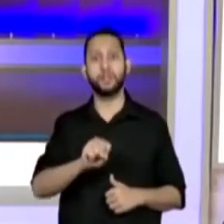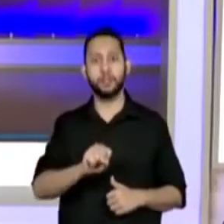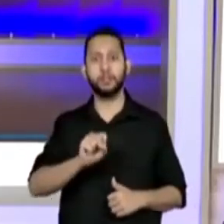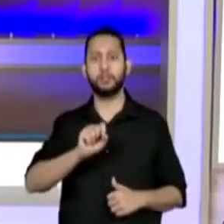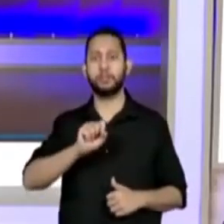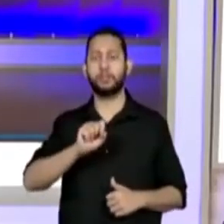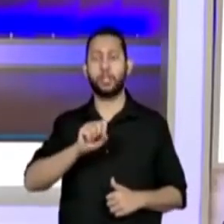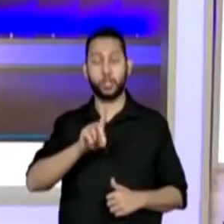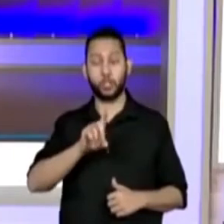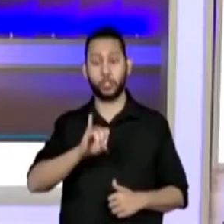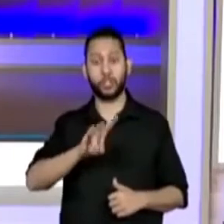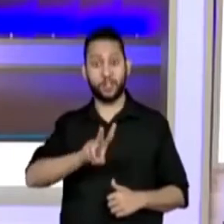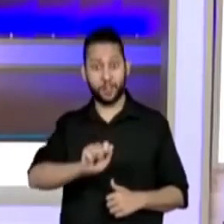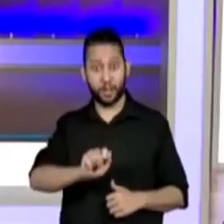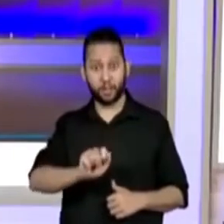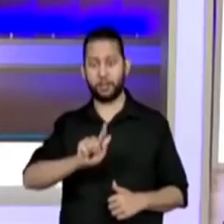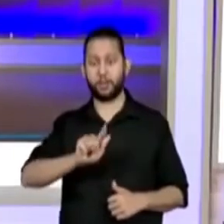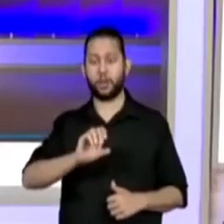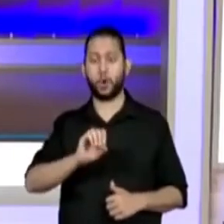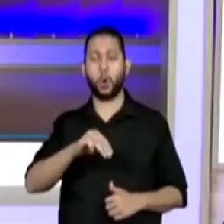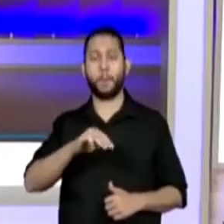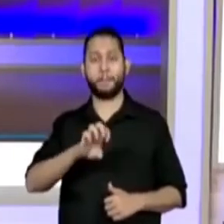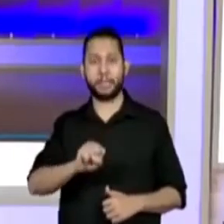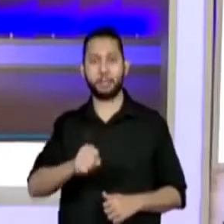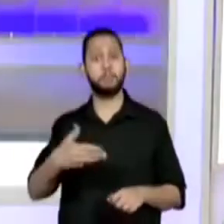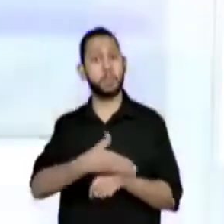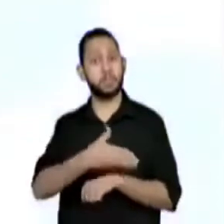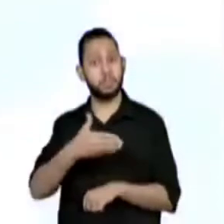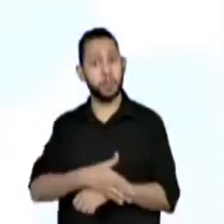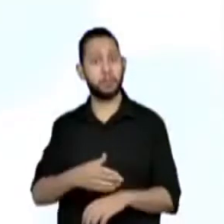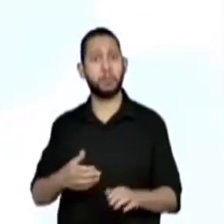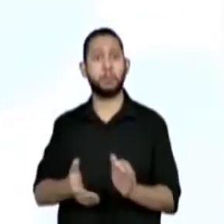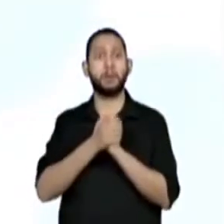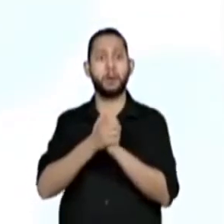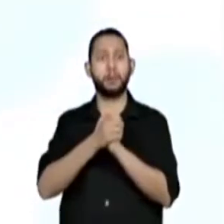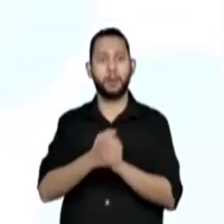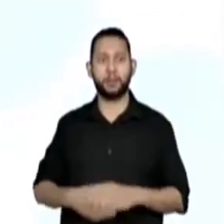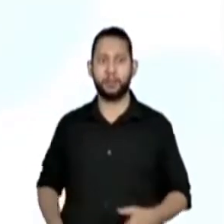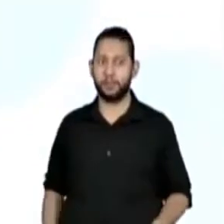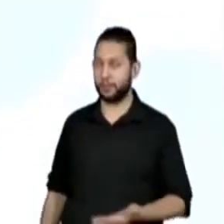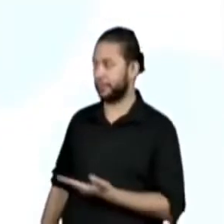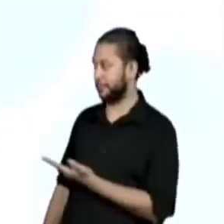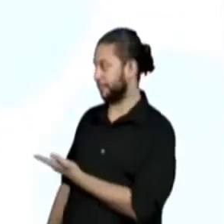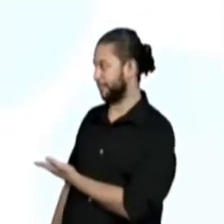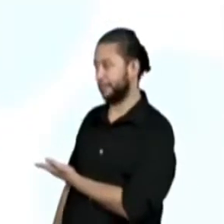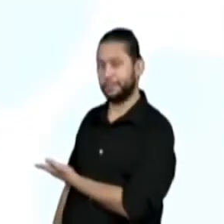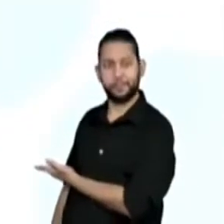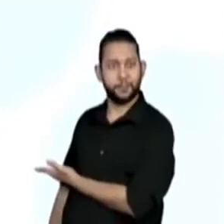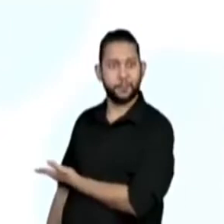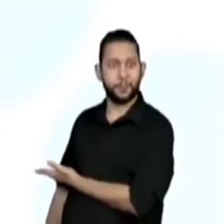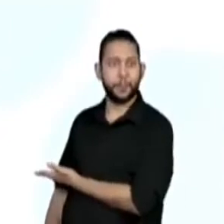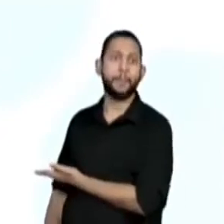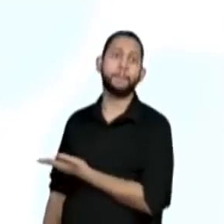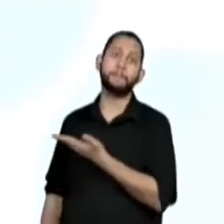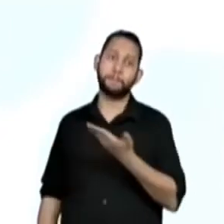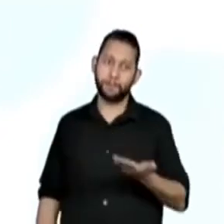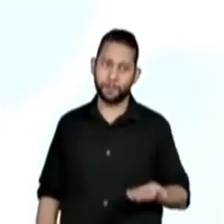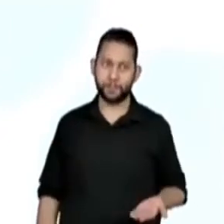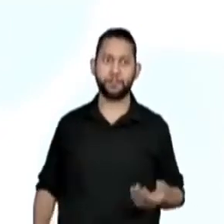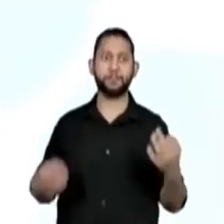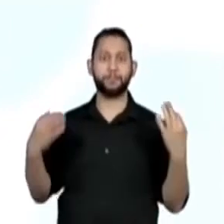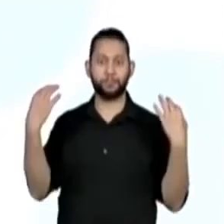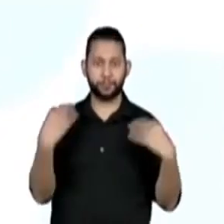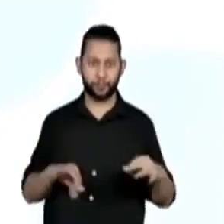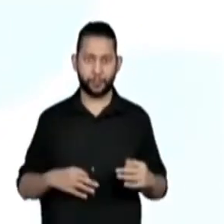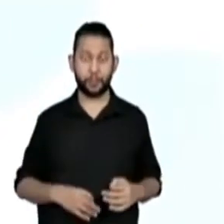Parabéns para você e sua irmã vamos lá prepara para pintar a resposta que tá sem material a gente já conversa tá bom então a